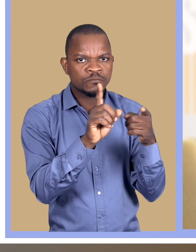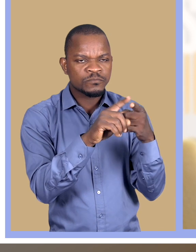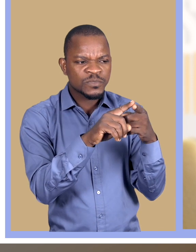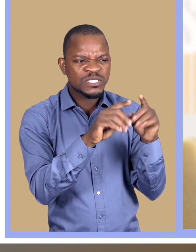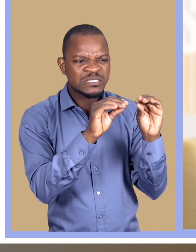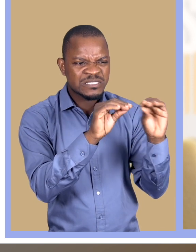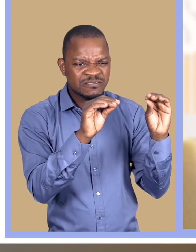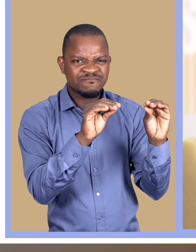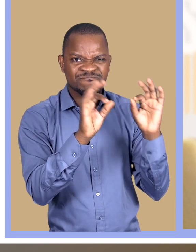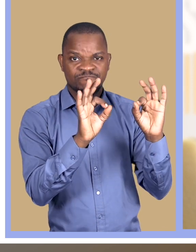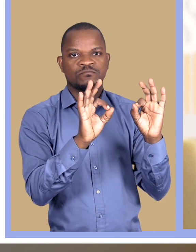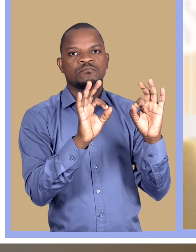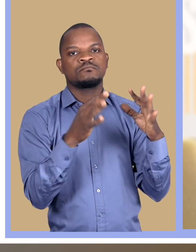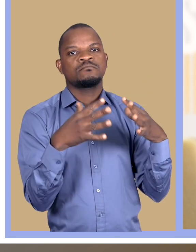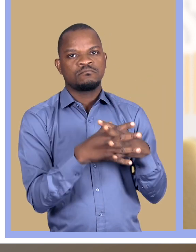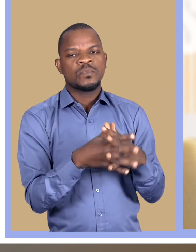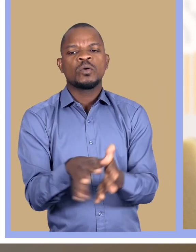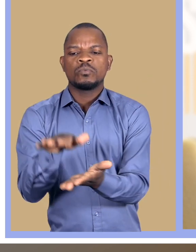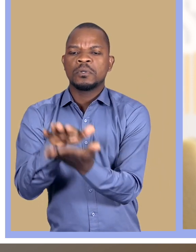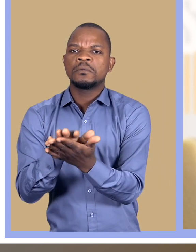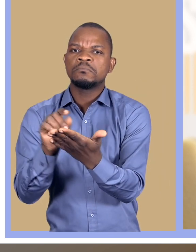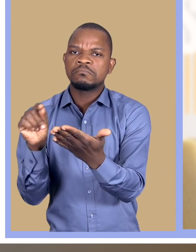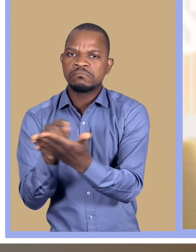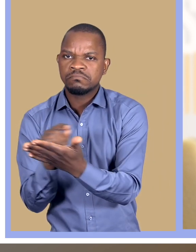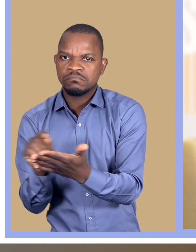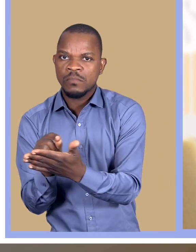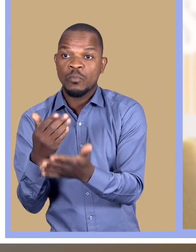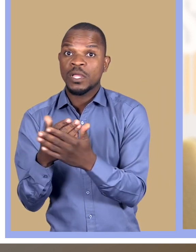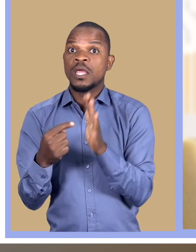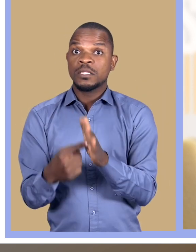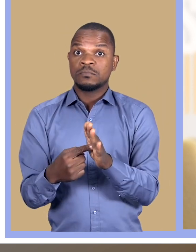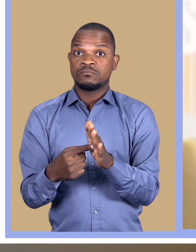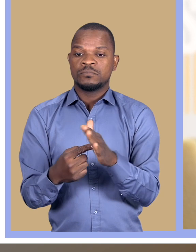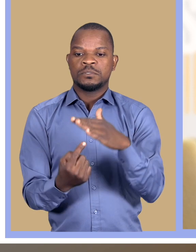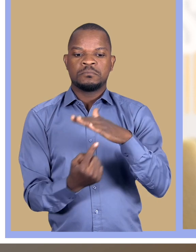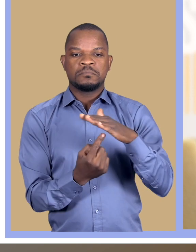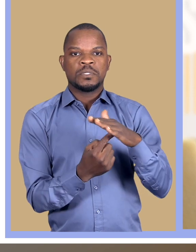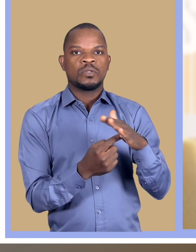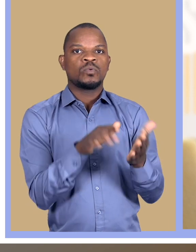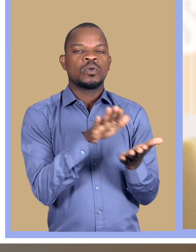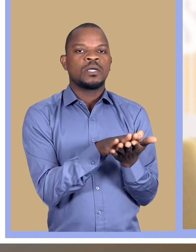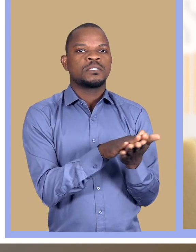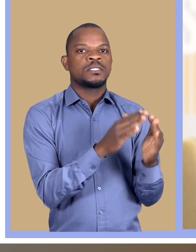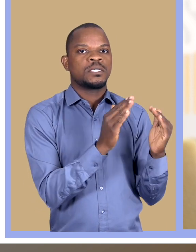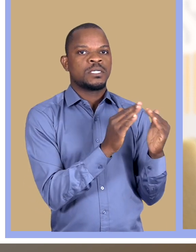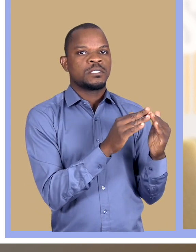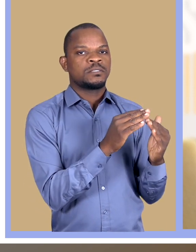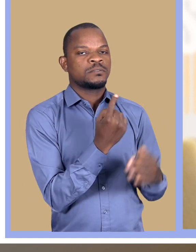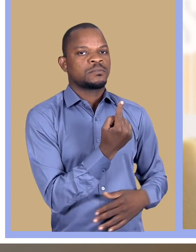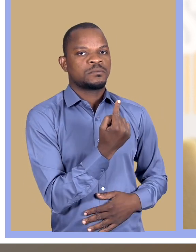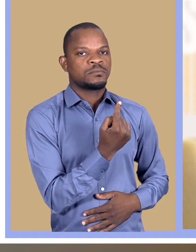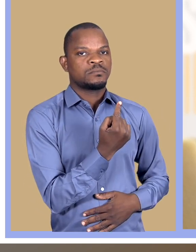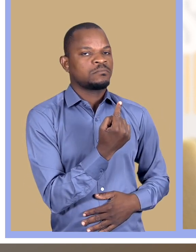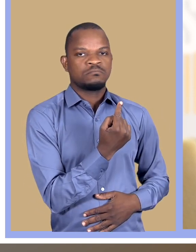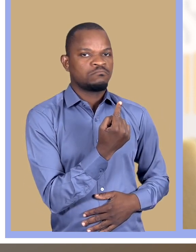educacional formal nas escolas, porque não é só esperar que o cidadão tenha informação ambiental, educação ambiental